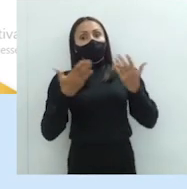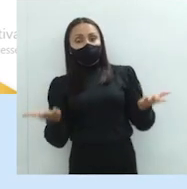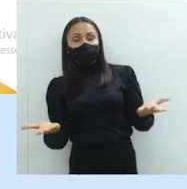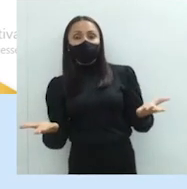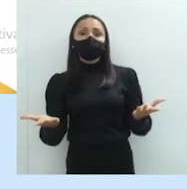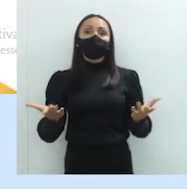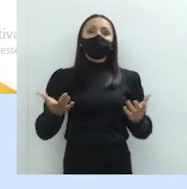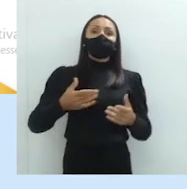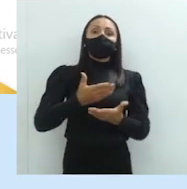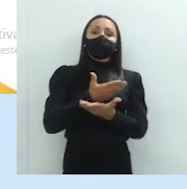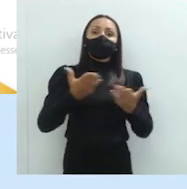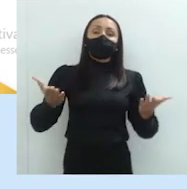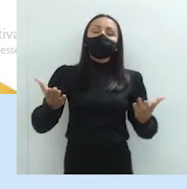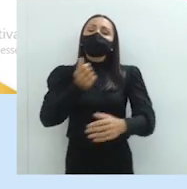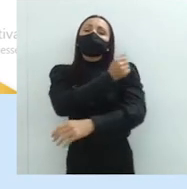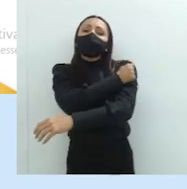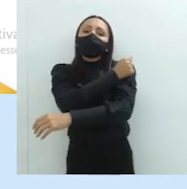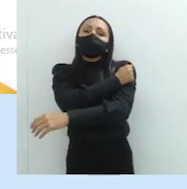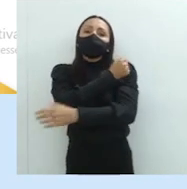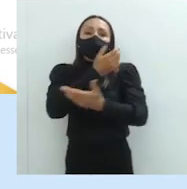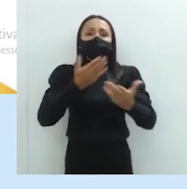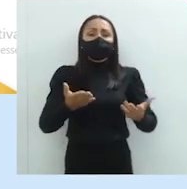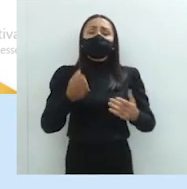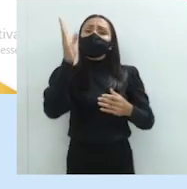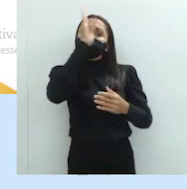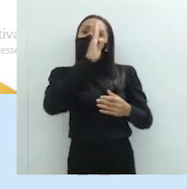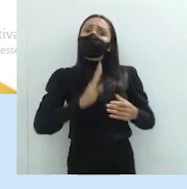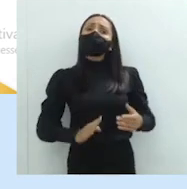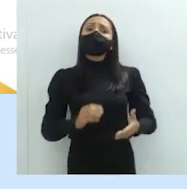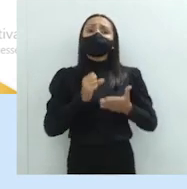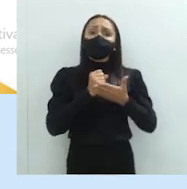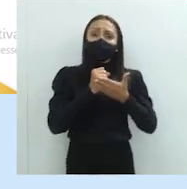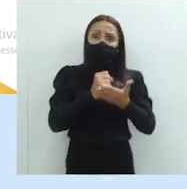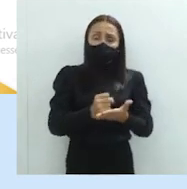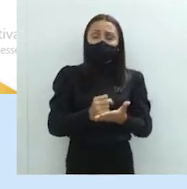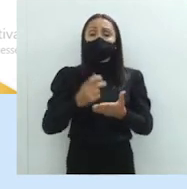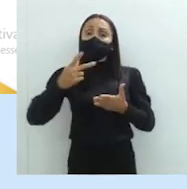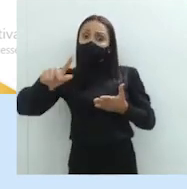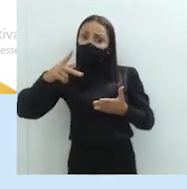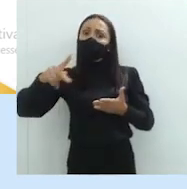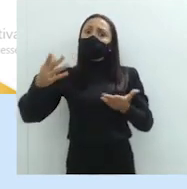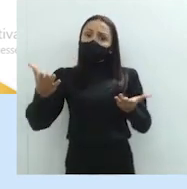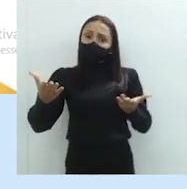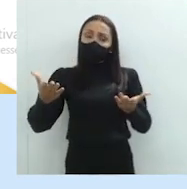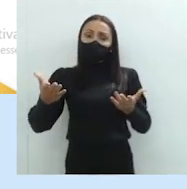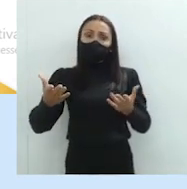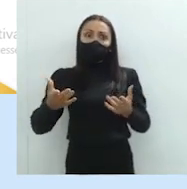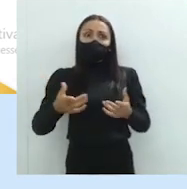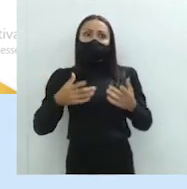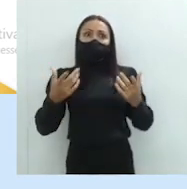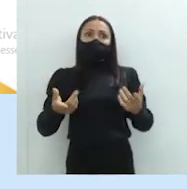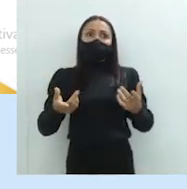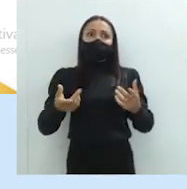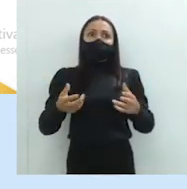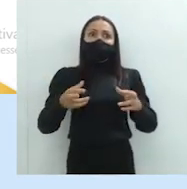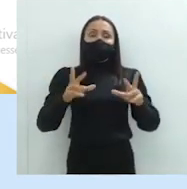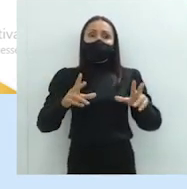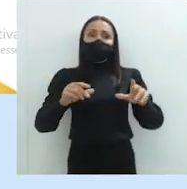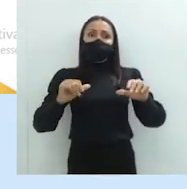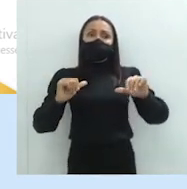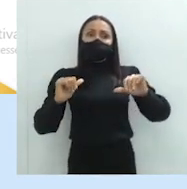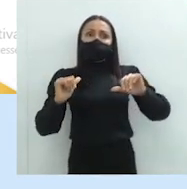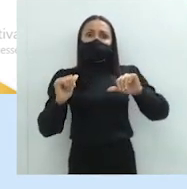Então, prezados e prezadas, o Brasil ajudou o Paraguai a desfazer o governo